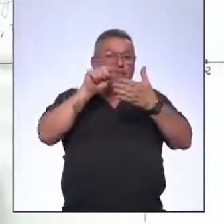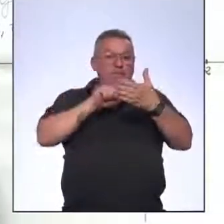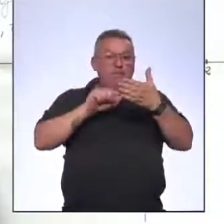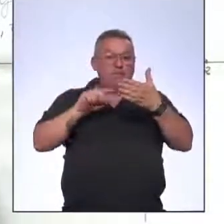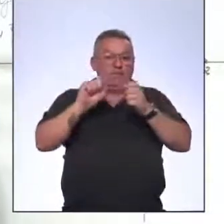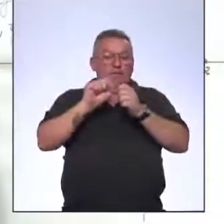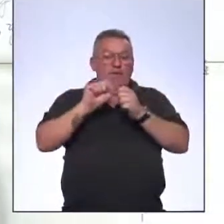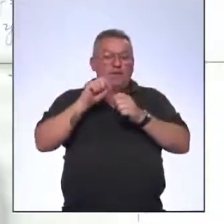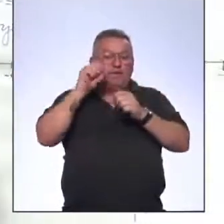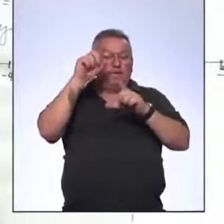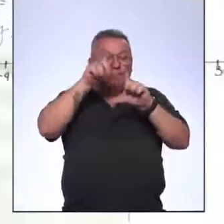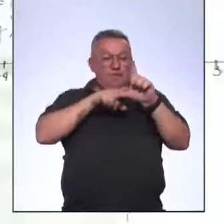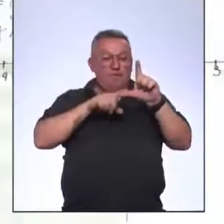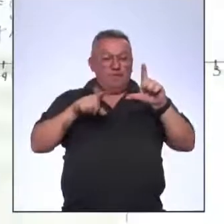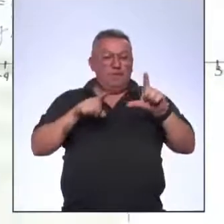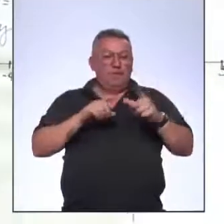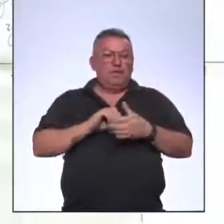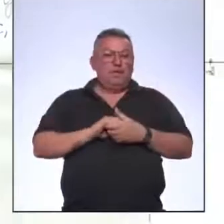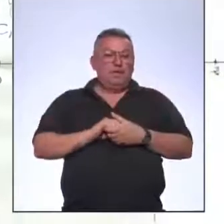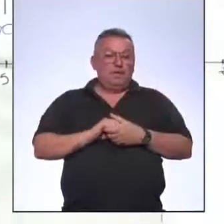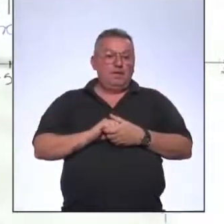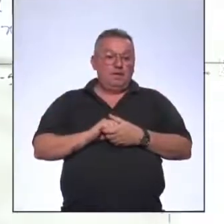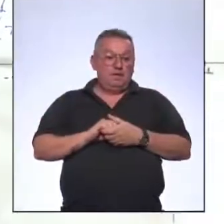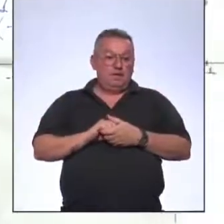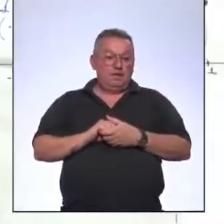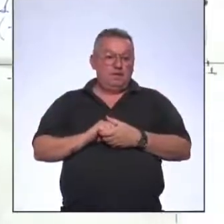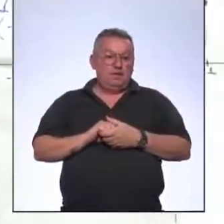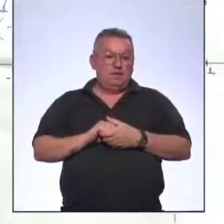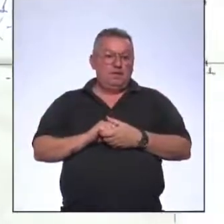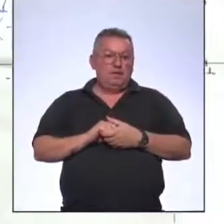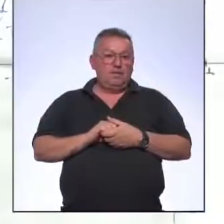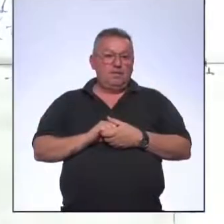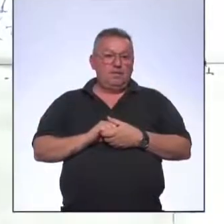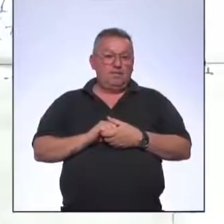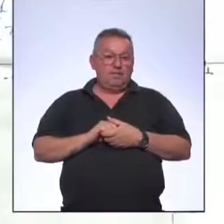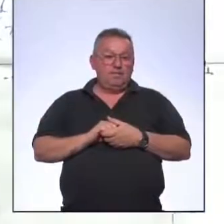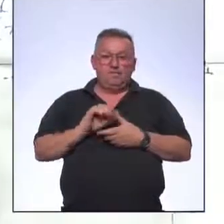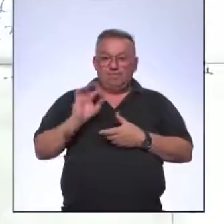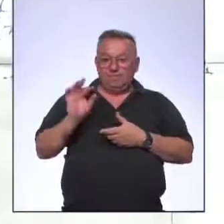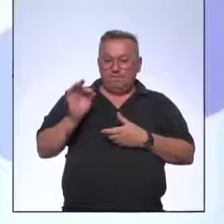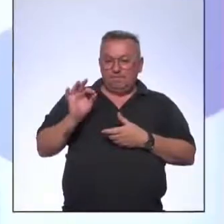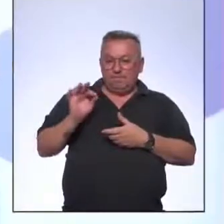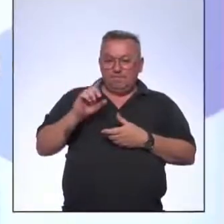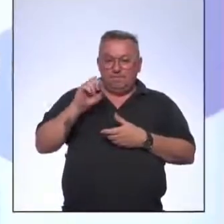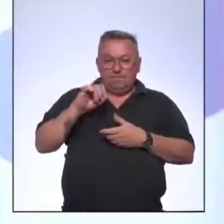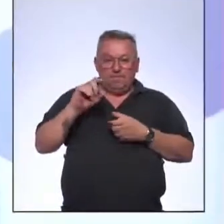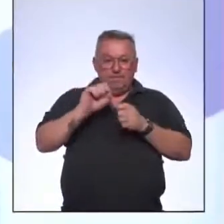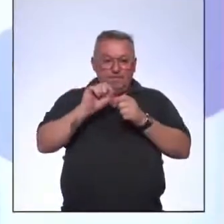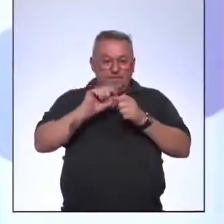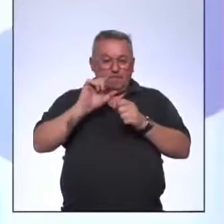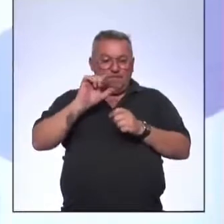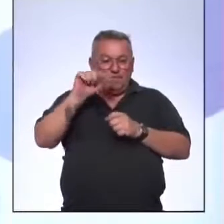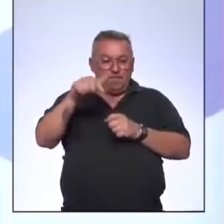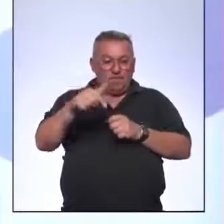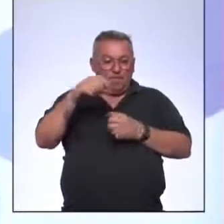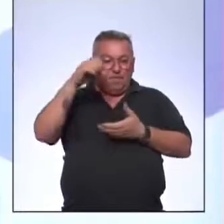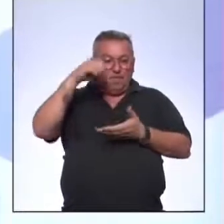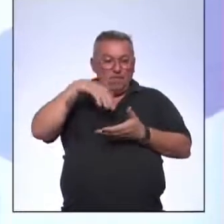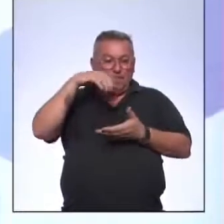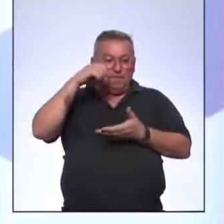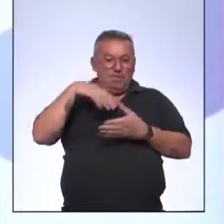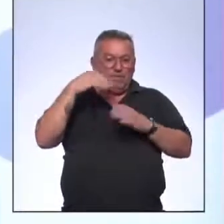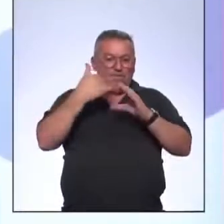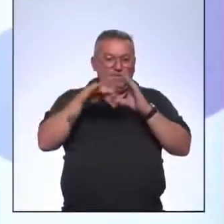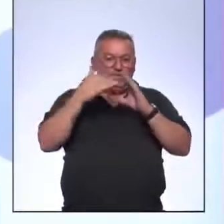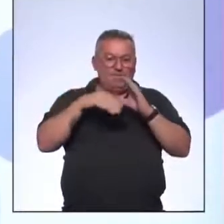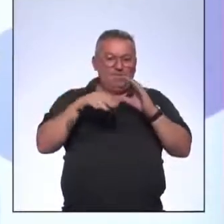para a construção do gráfico f de x = 3x isso mesmo aí se eles quiserem depois tira uma foto